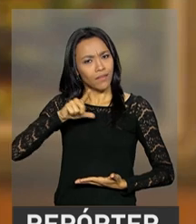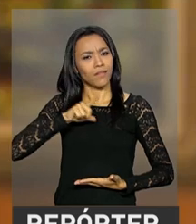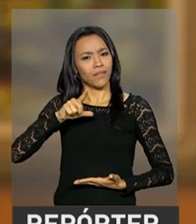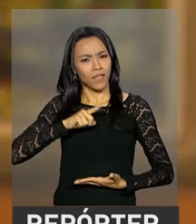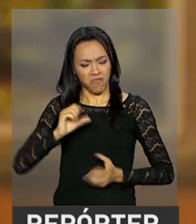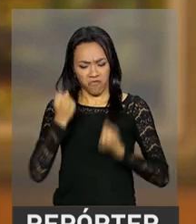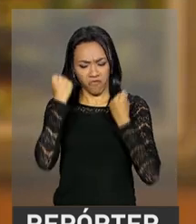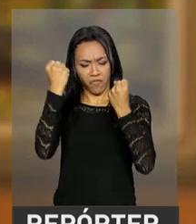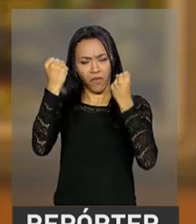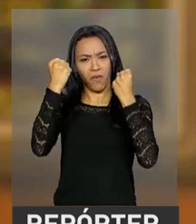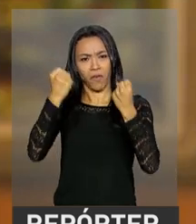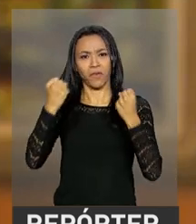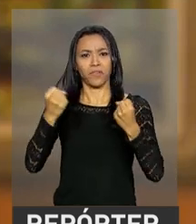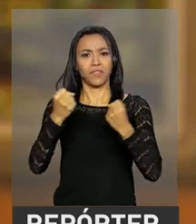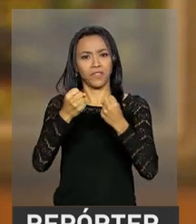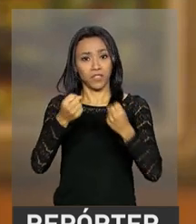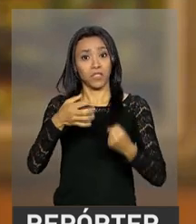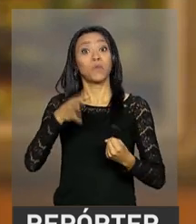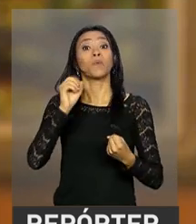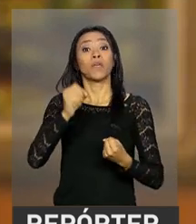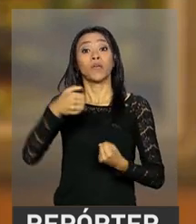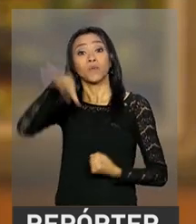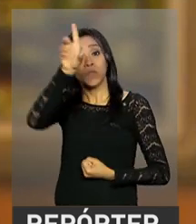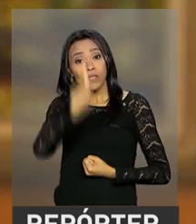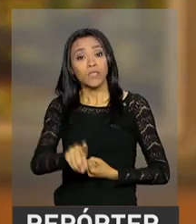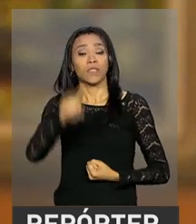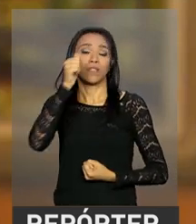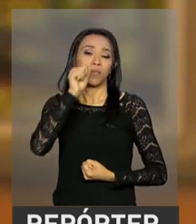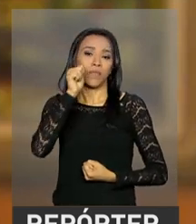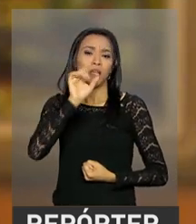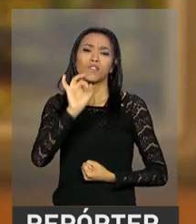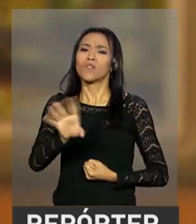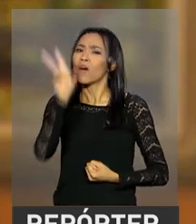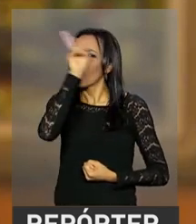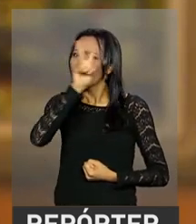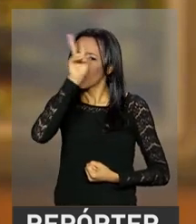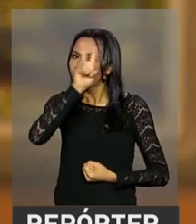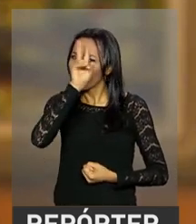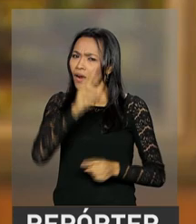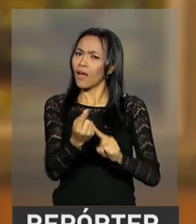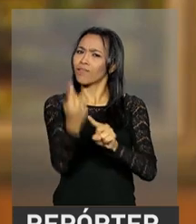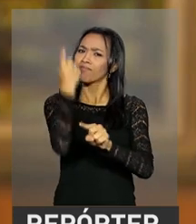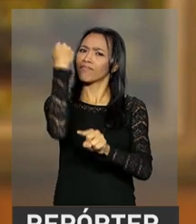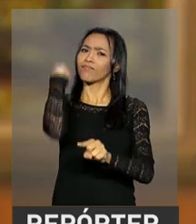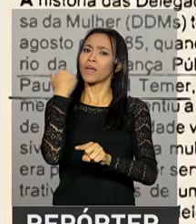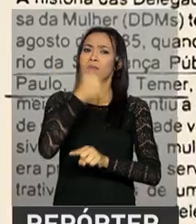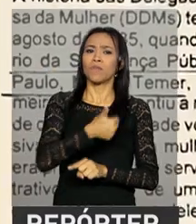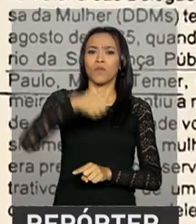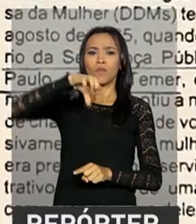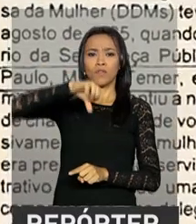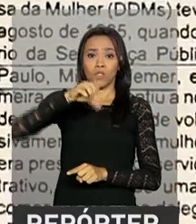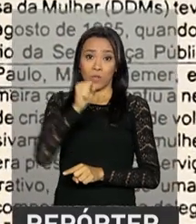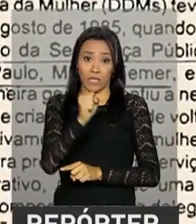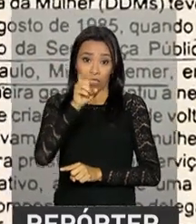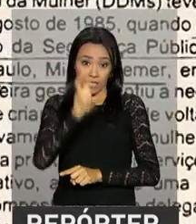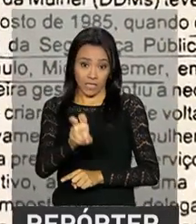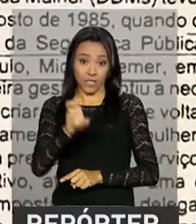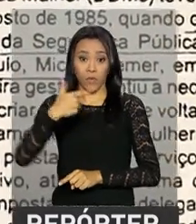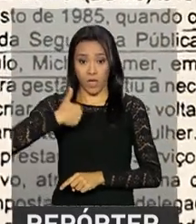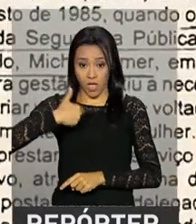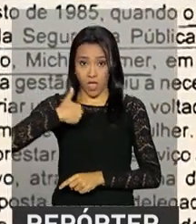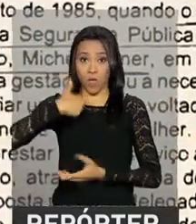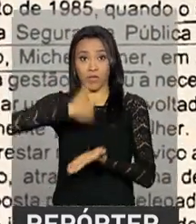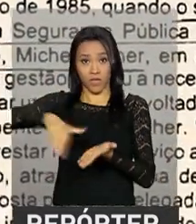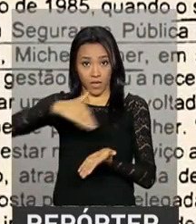razoavelmente forte em relação ao direito da mulher. Basta relembrar que nos idos de 1985, eu,